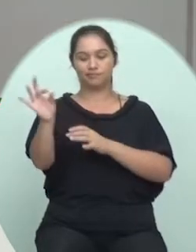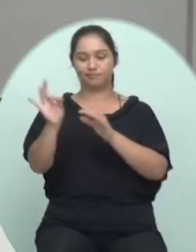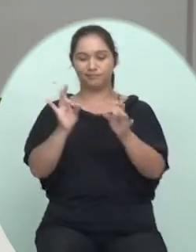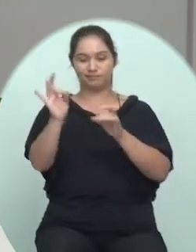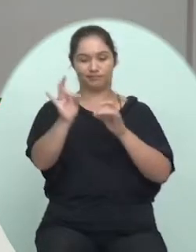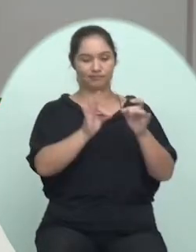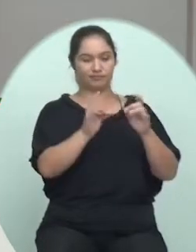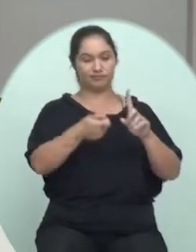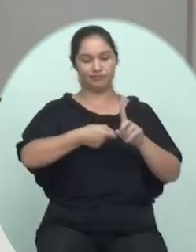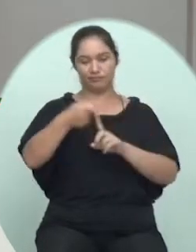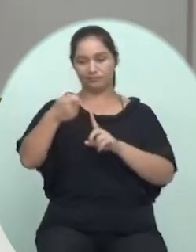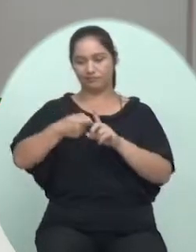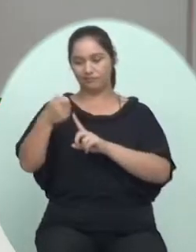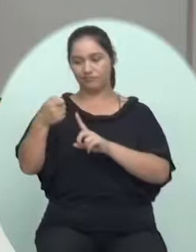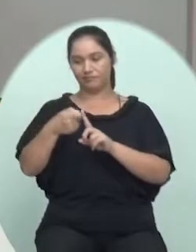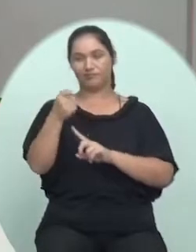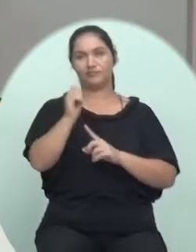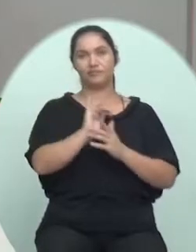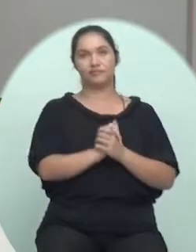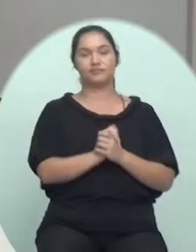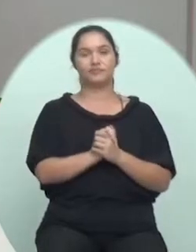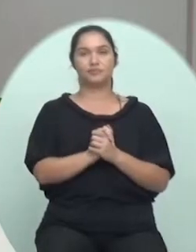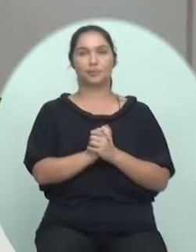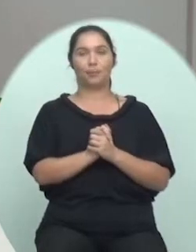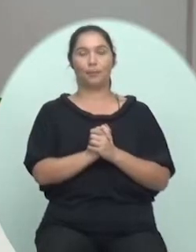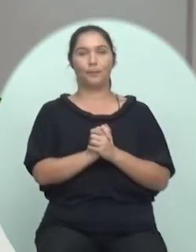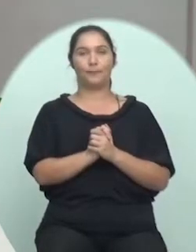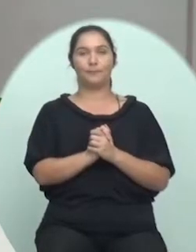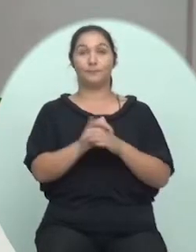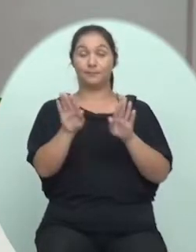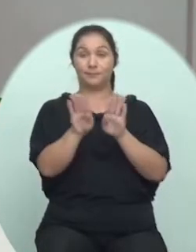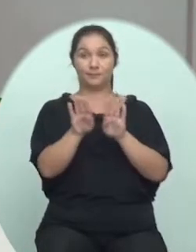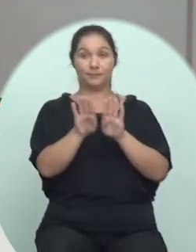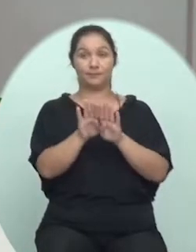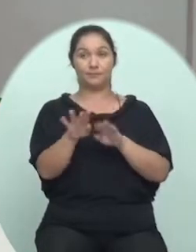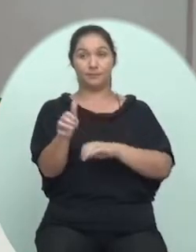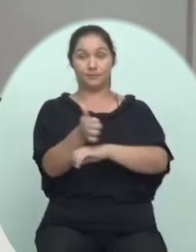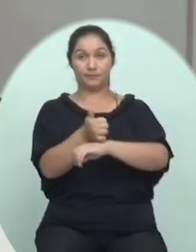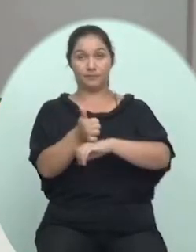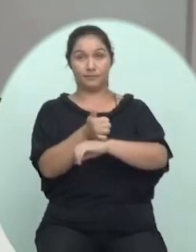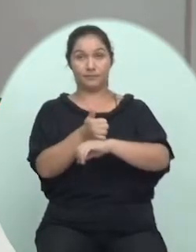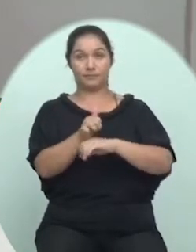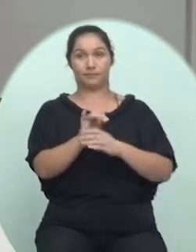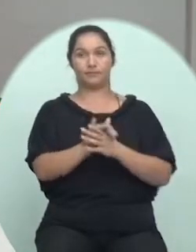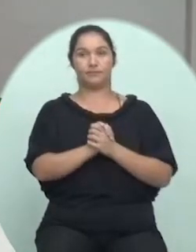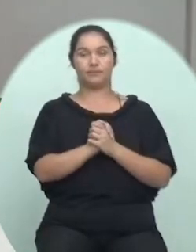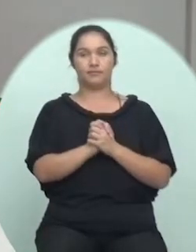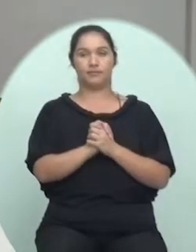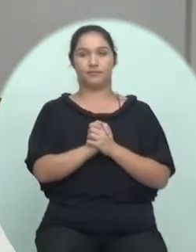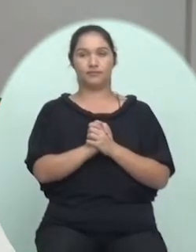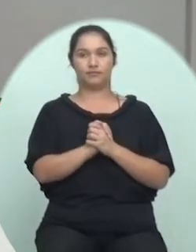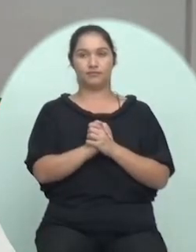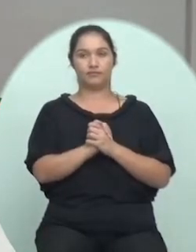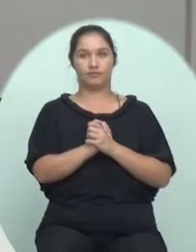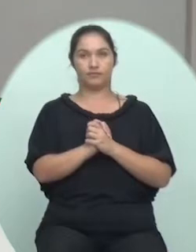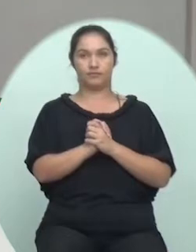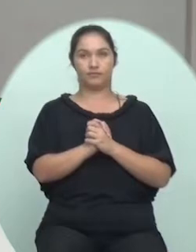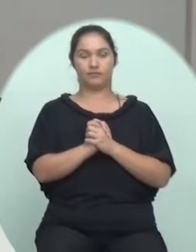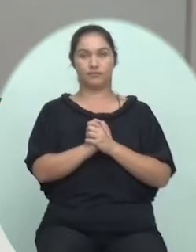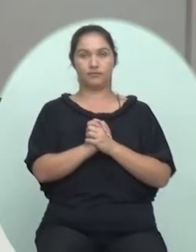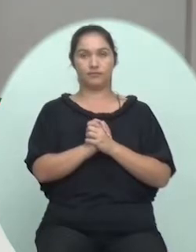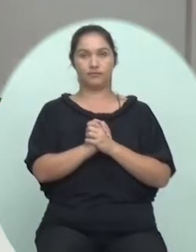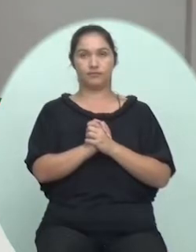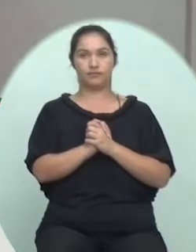meses que estão disponíveis para as férias. E também o profissional para que faça a cobertura desses. Há a possibilidade. E